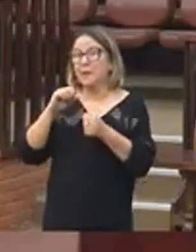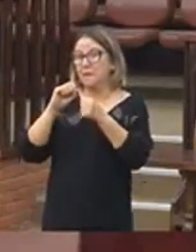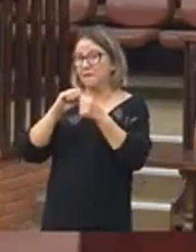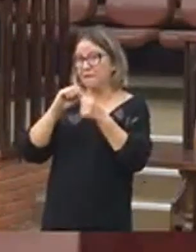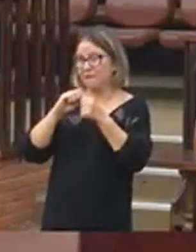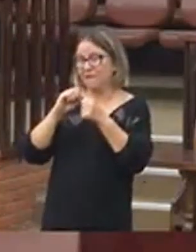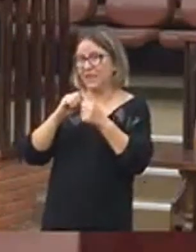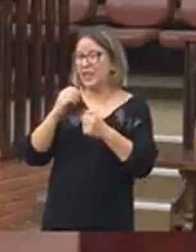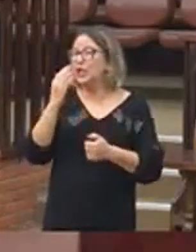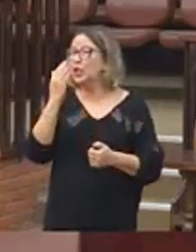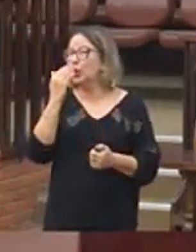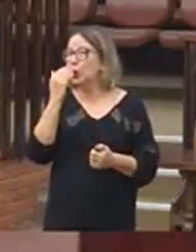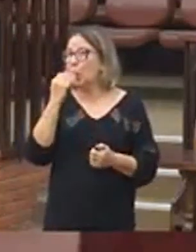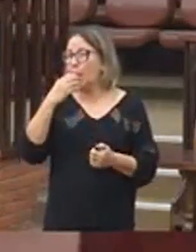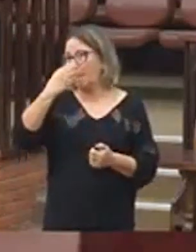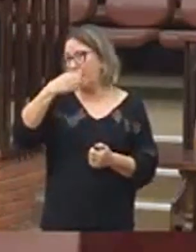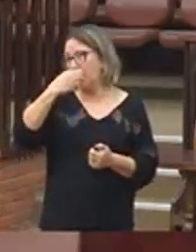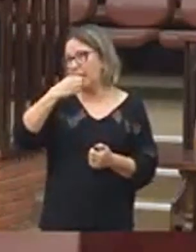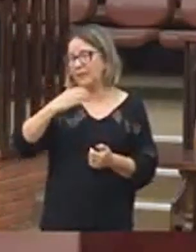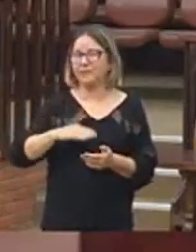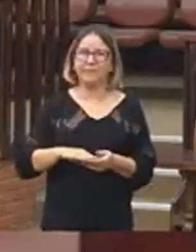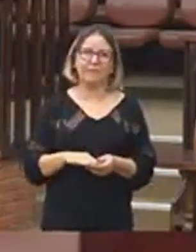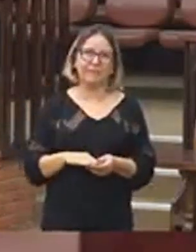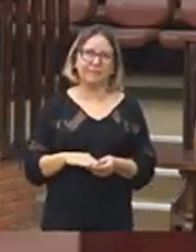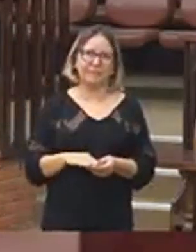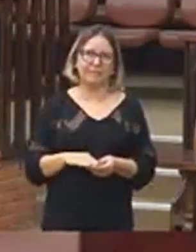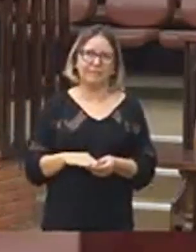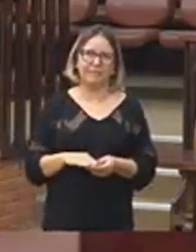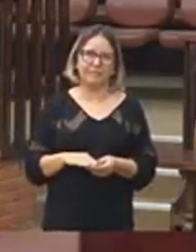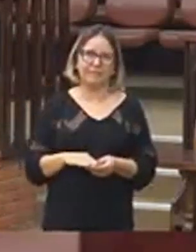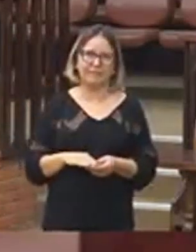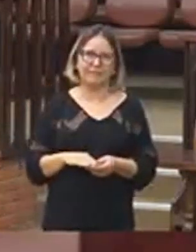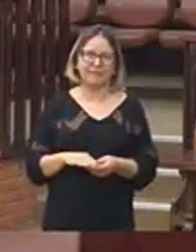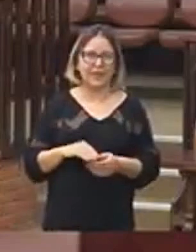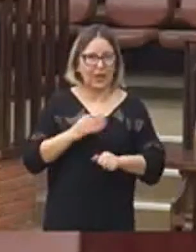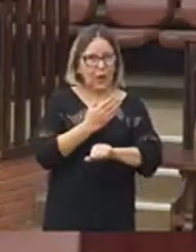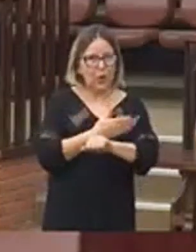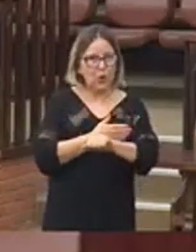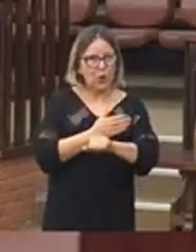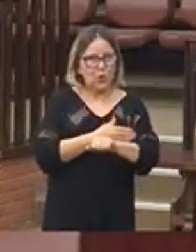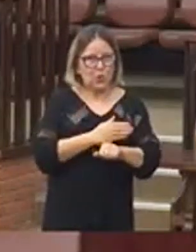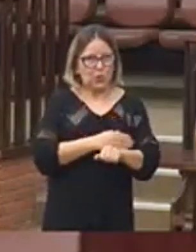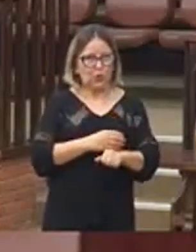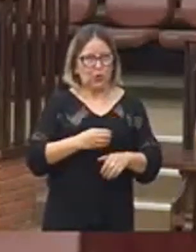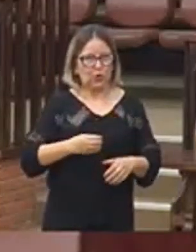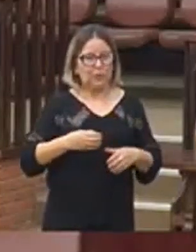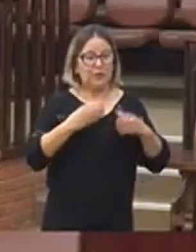fruto. Nós sempre transferimos, se tu estivesses aqui,